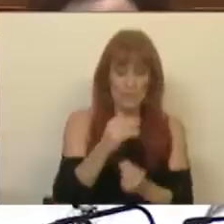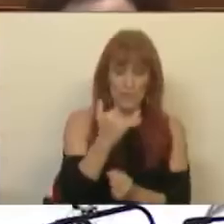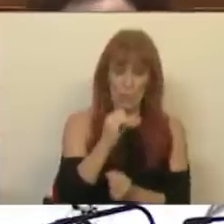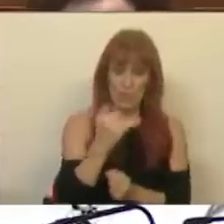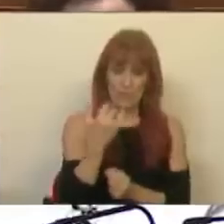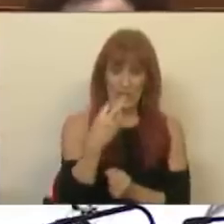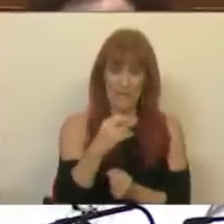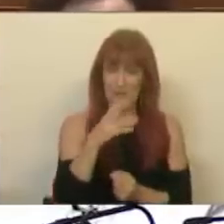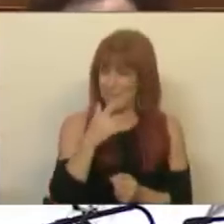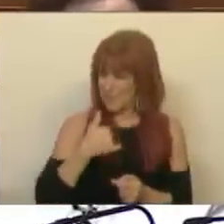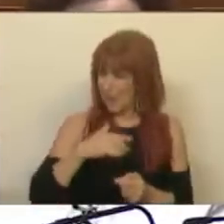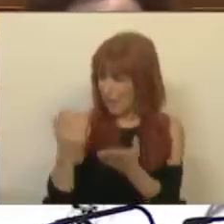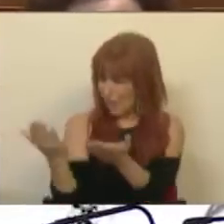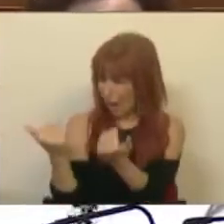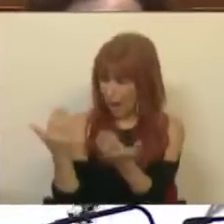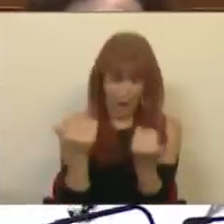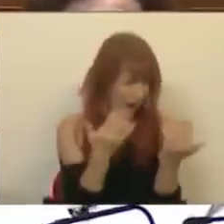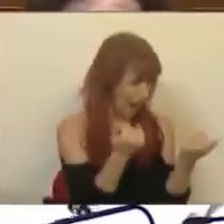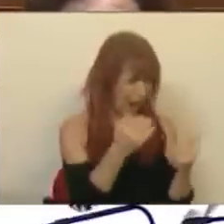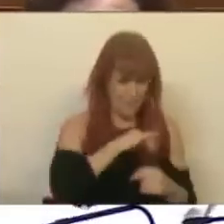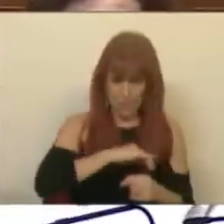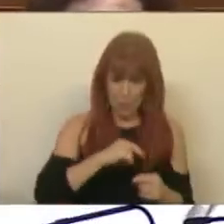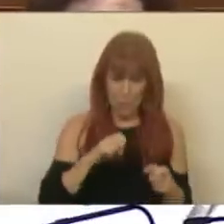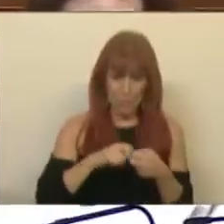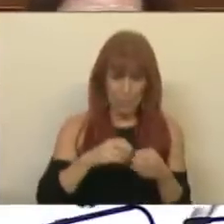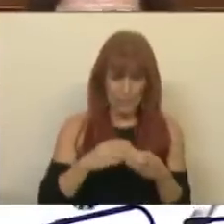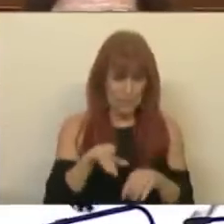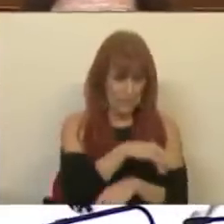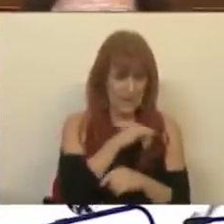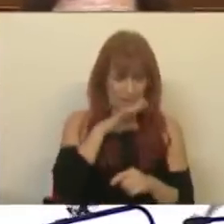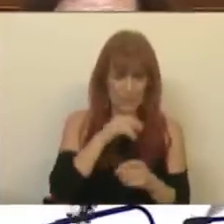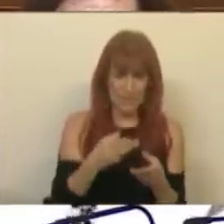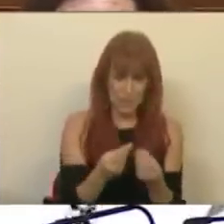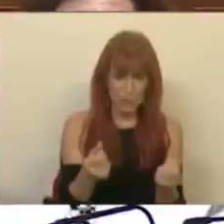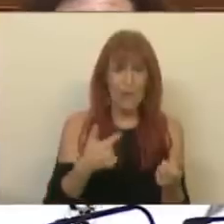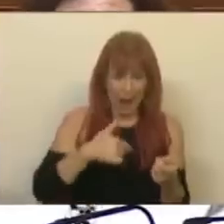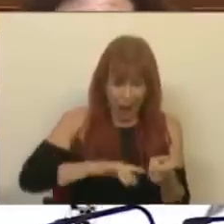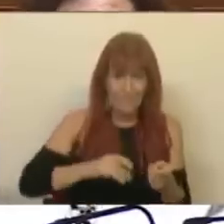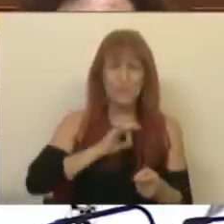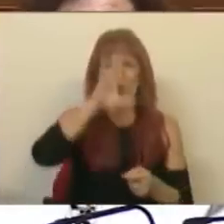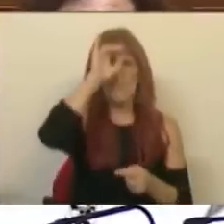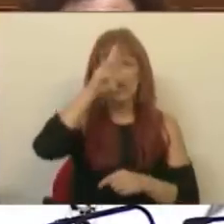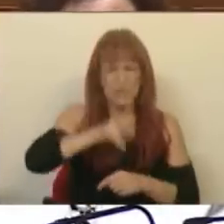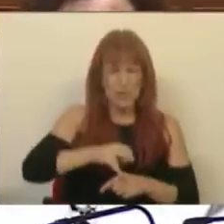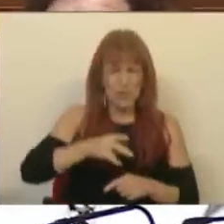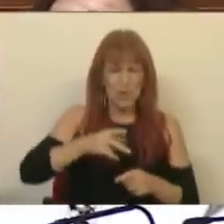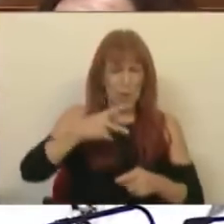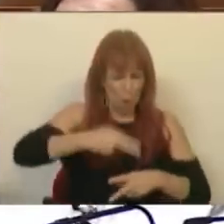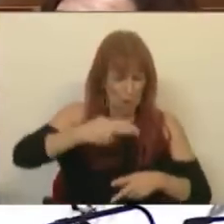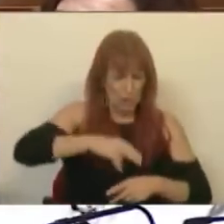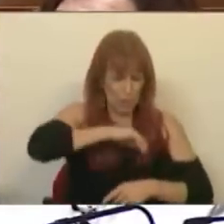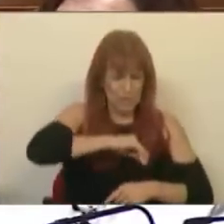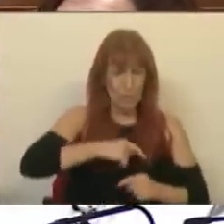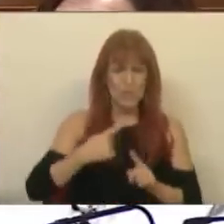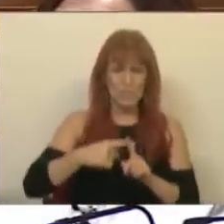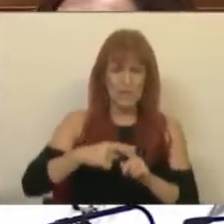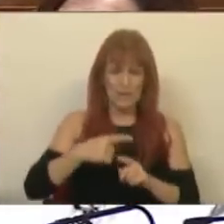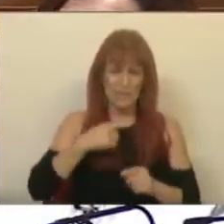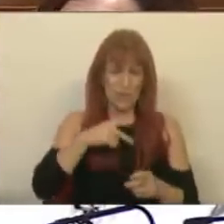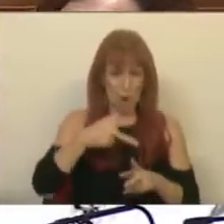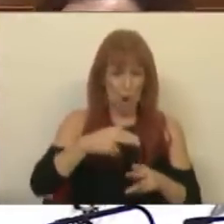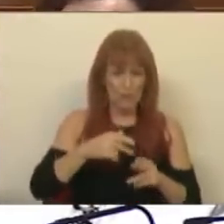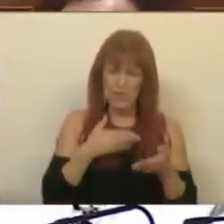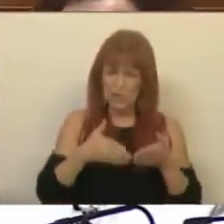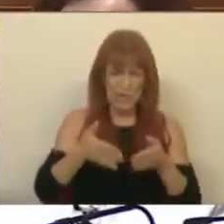dizem que querem atrair profissionais querem resolver o problema dos médicos também Ministro cortando salário cortando benefícios não